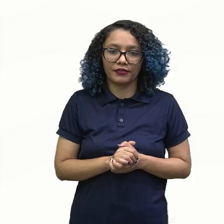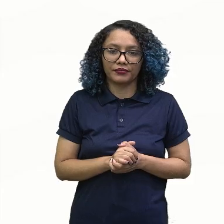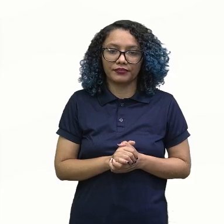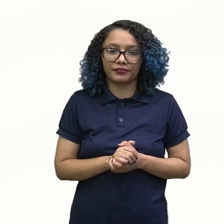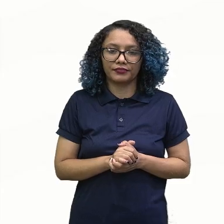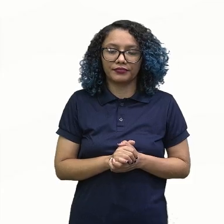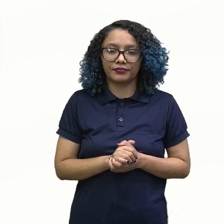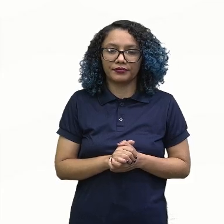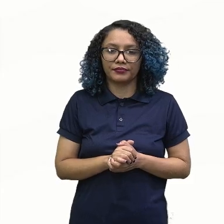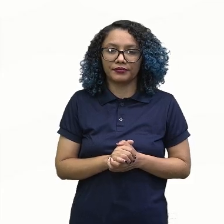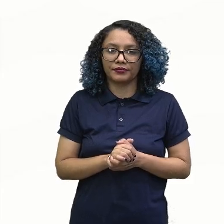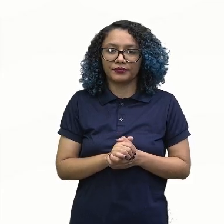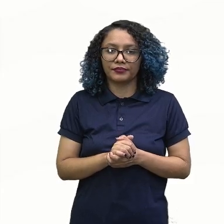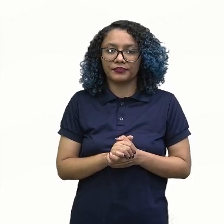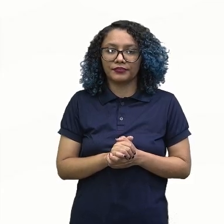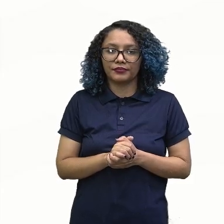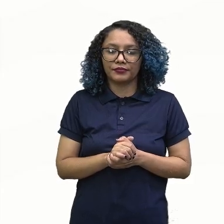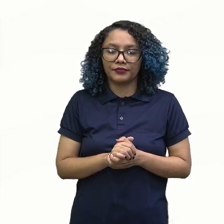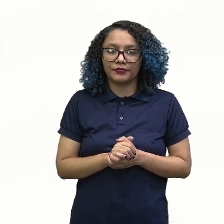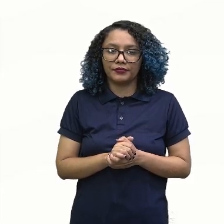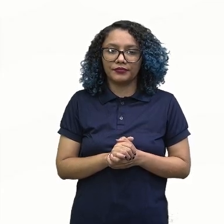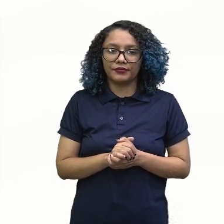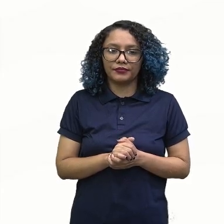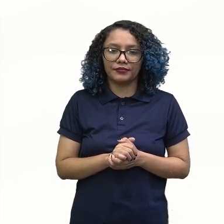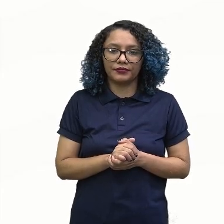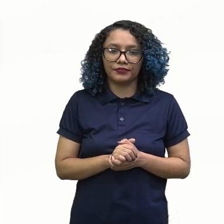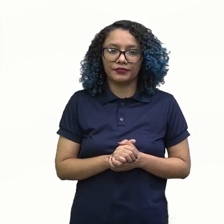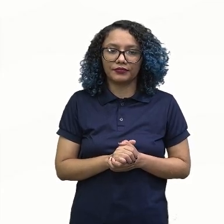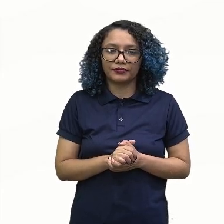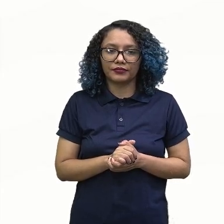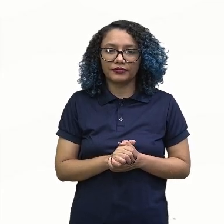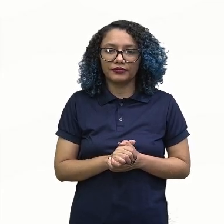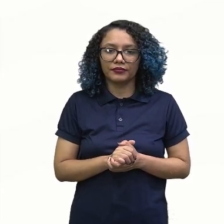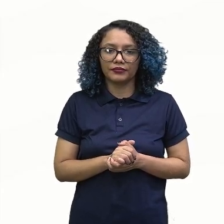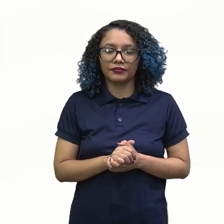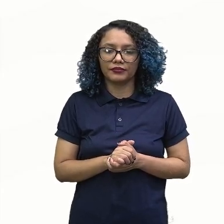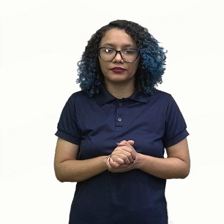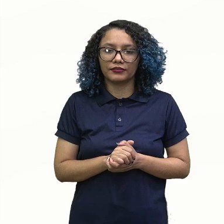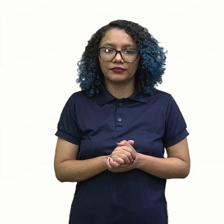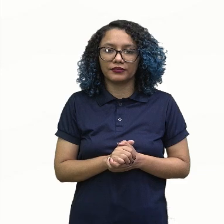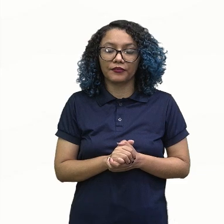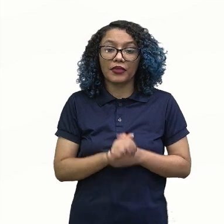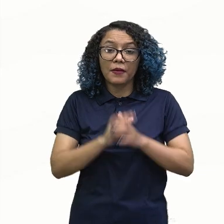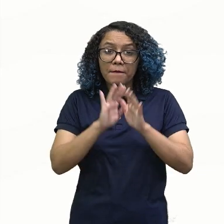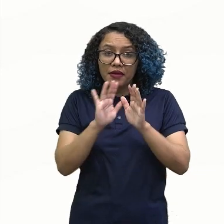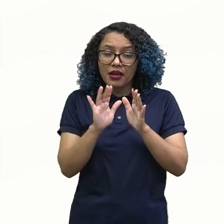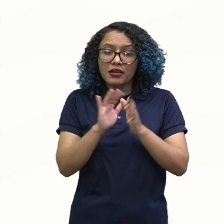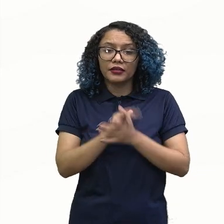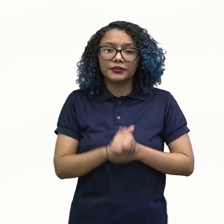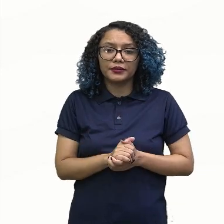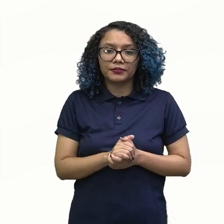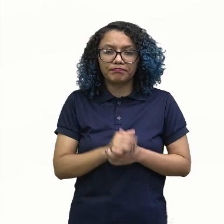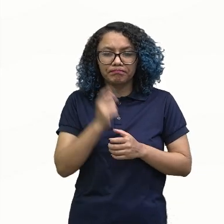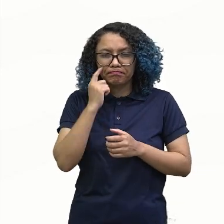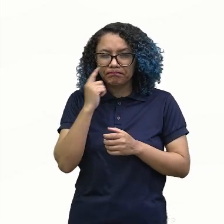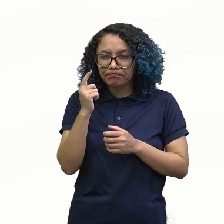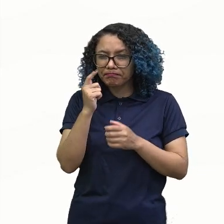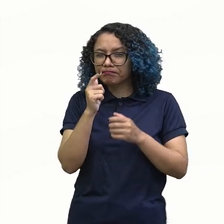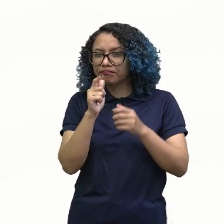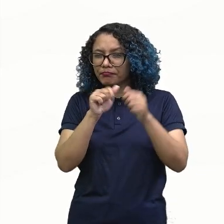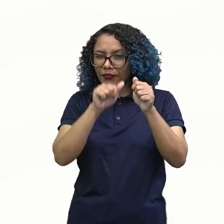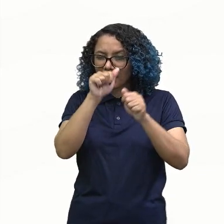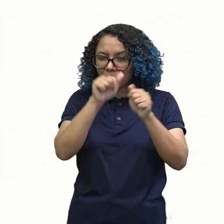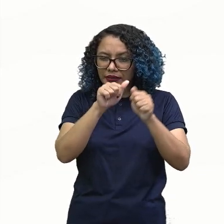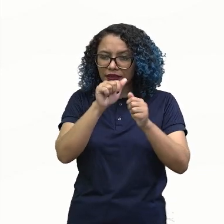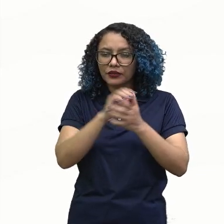no condutor externo. Muito bem. Claro que, ao analisar esse esquema do